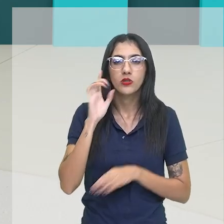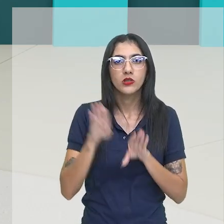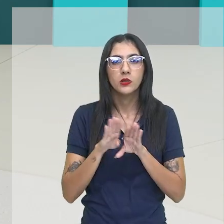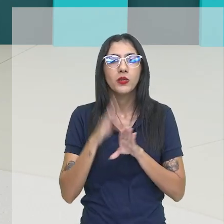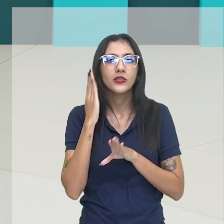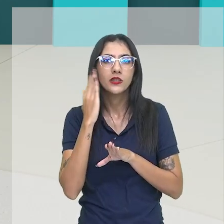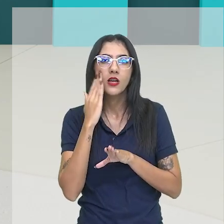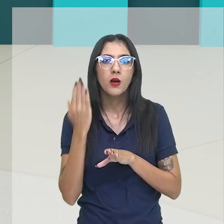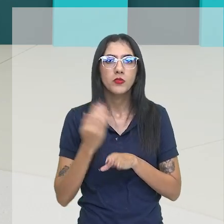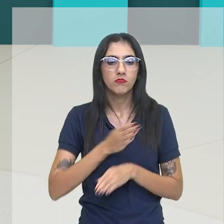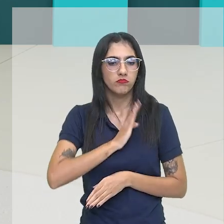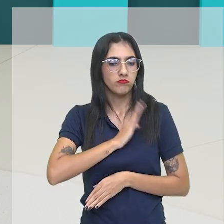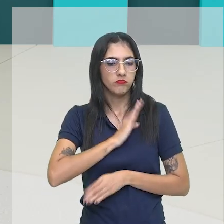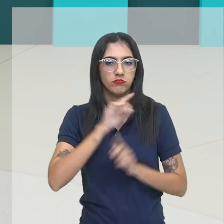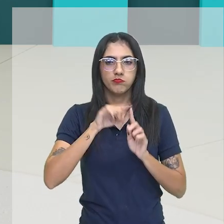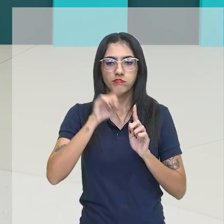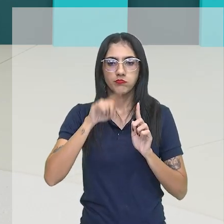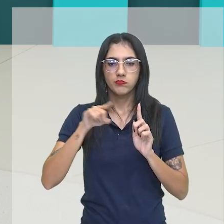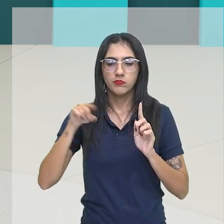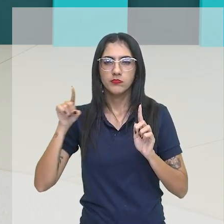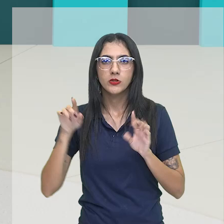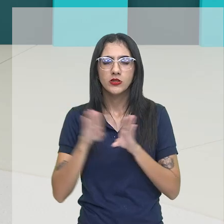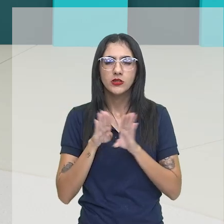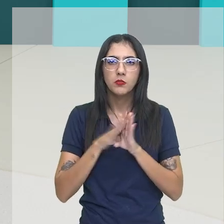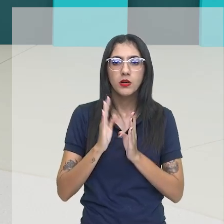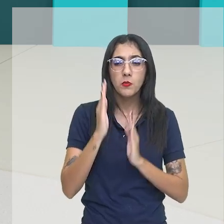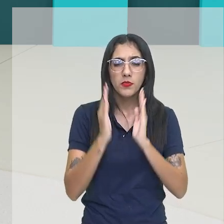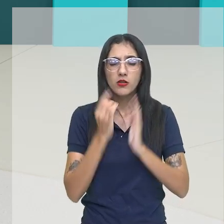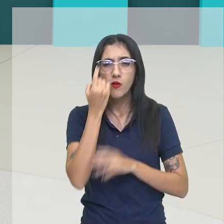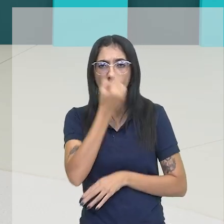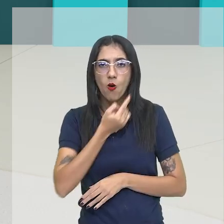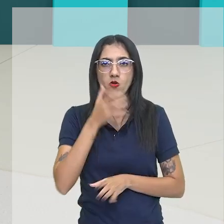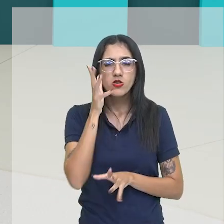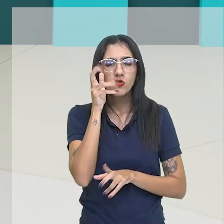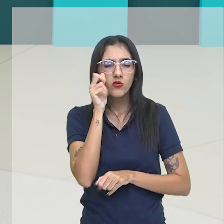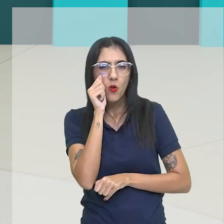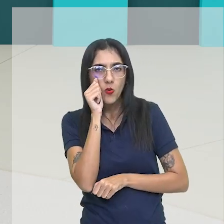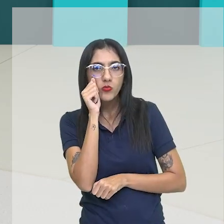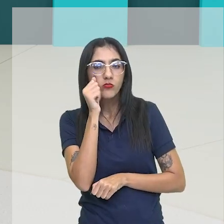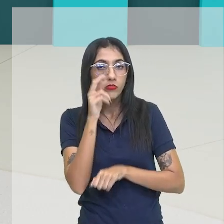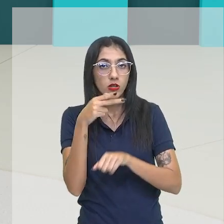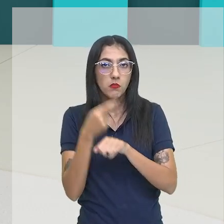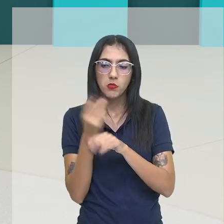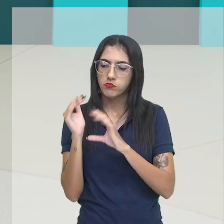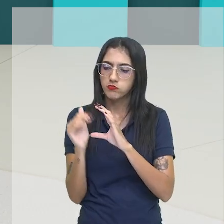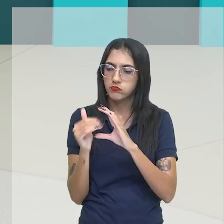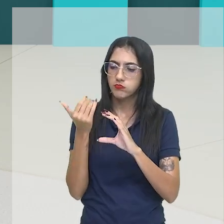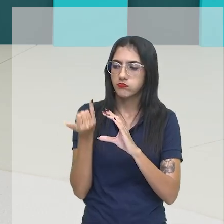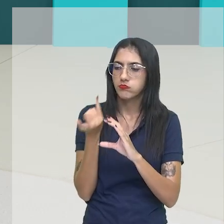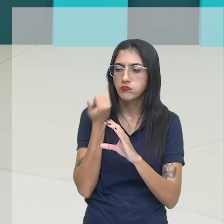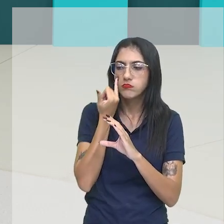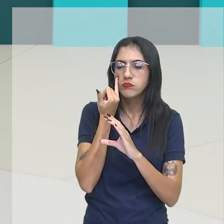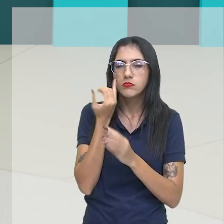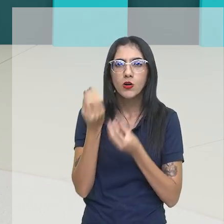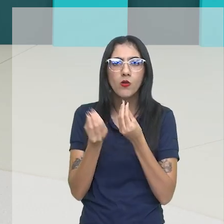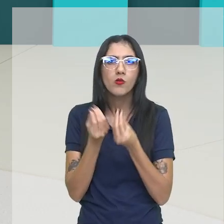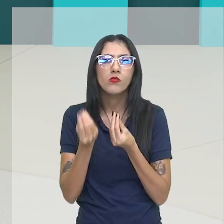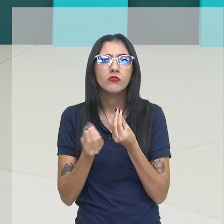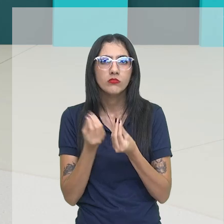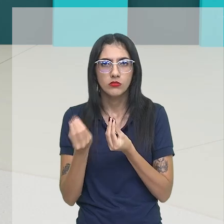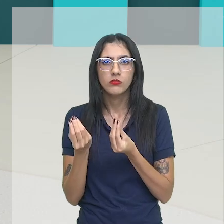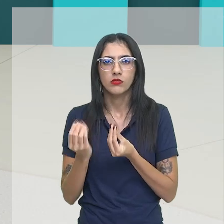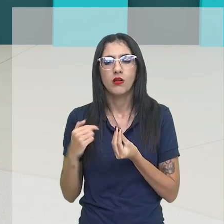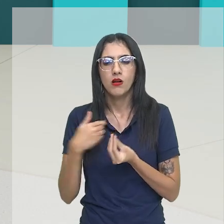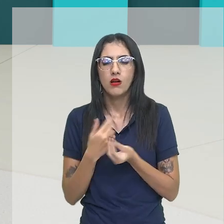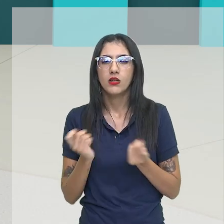frequência cardíaca, monitoram o sono e fornecem aí esse feedback em tempo real sobre como é que está o desempenho